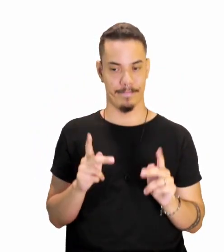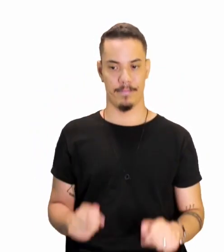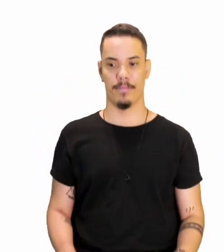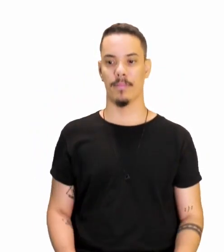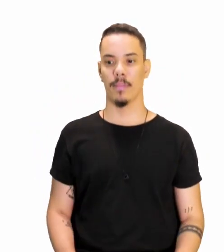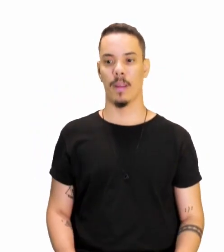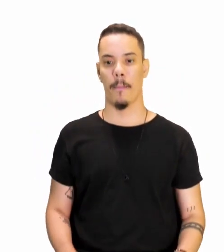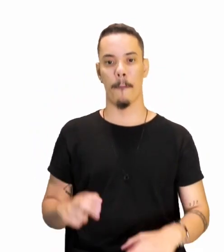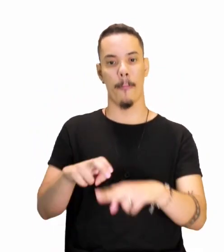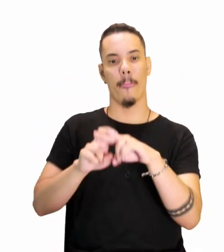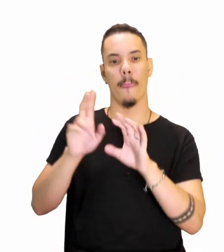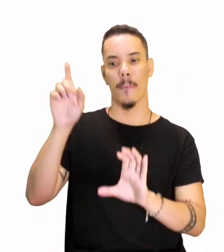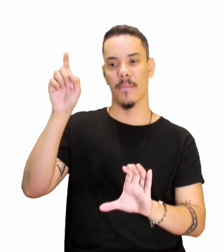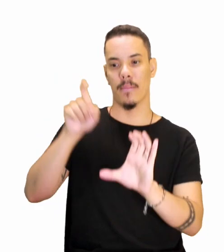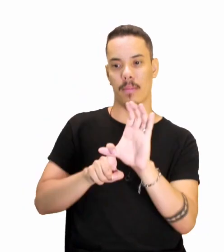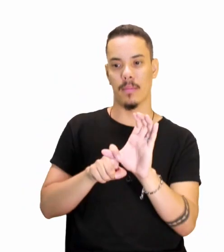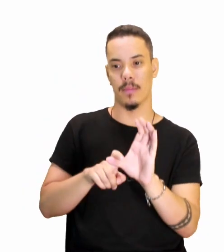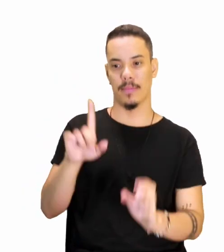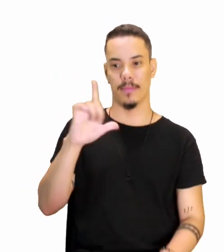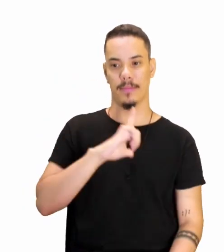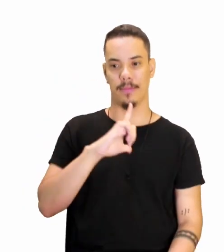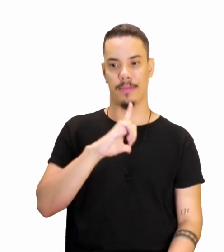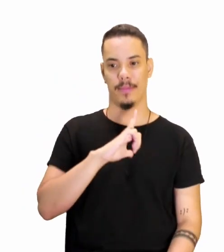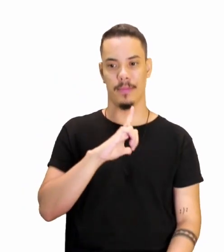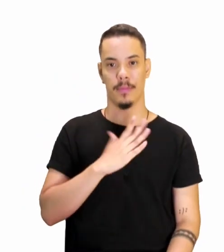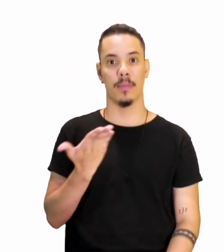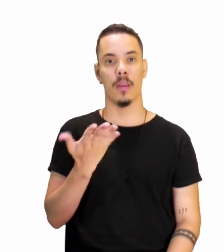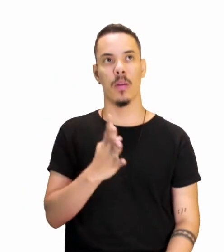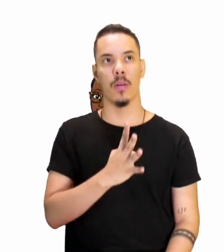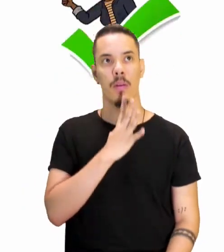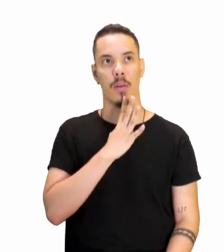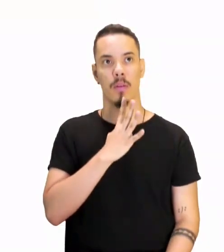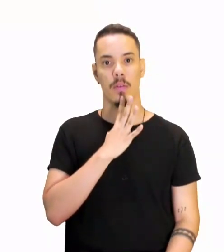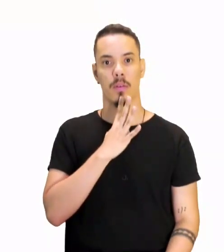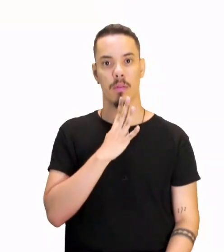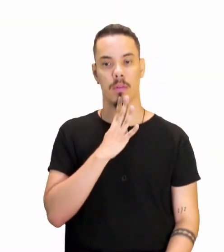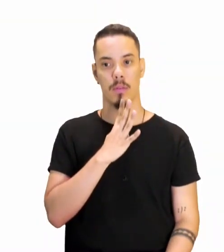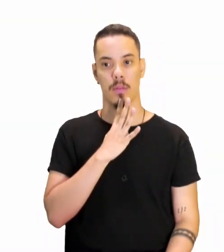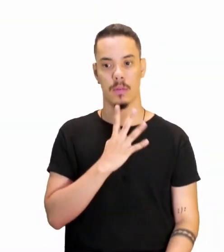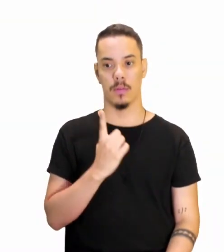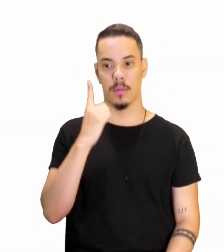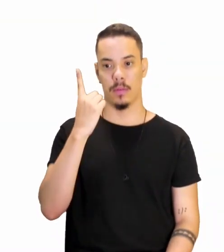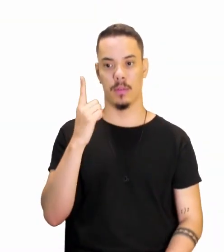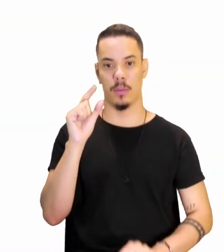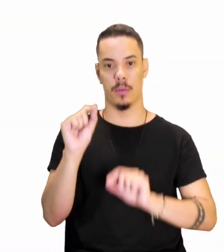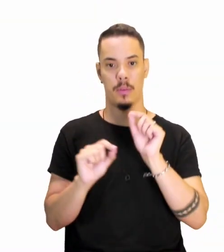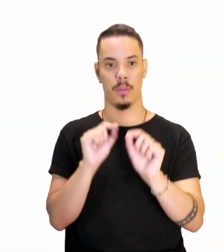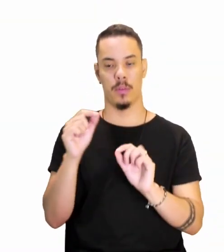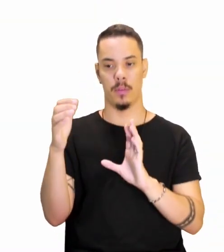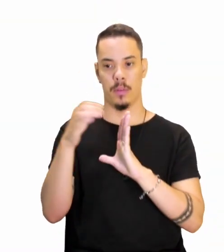tem uma dependência. Então, vamos lá conhecendo aqui, Amadinha, a questão da